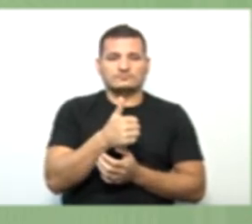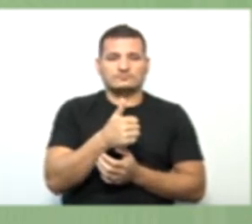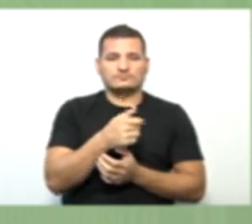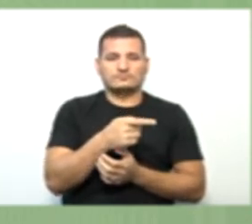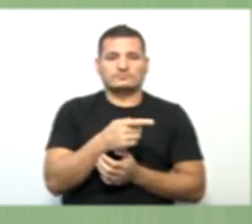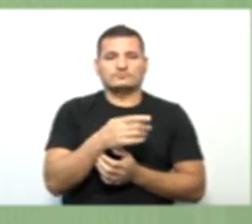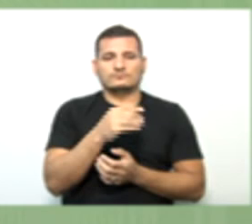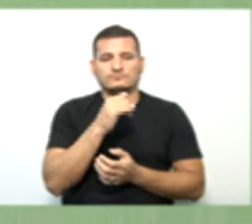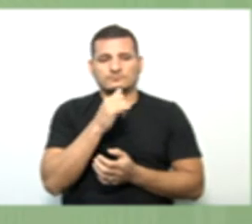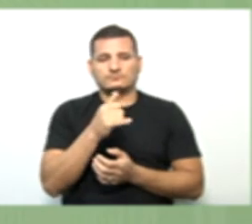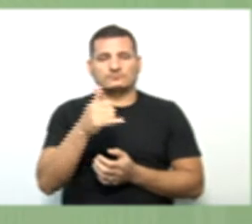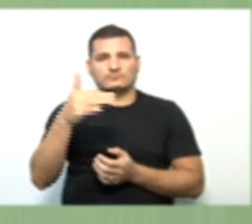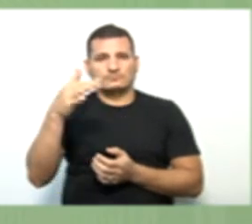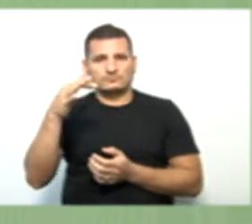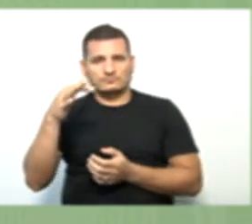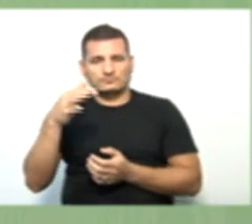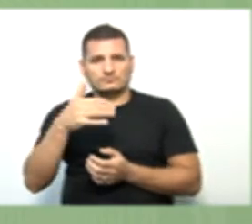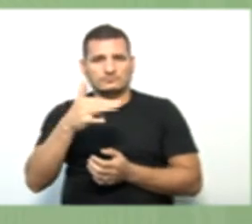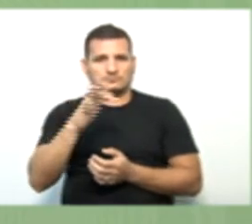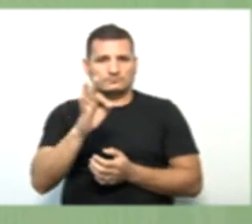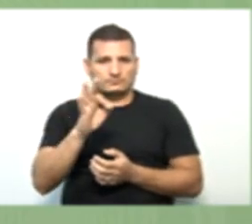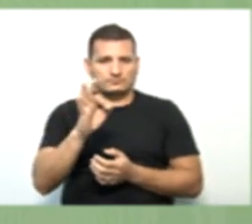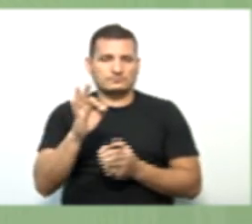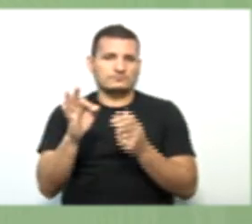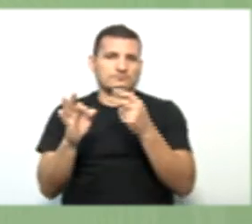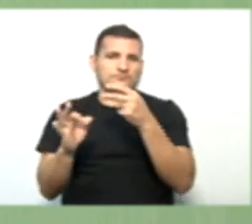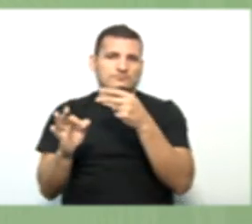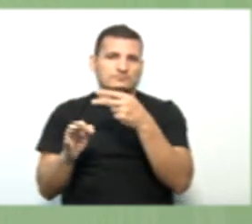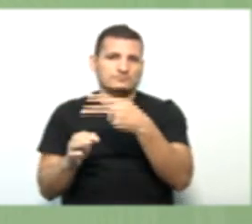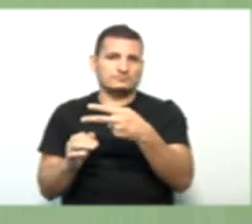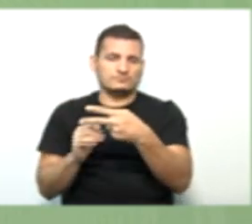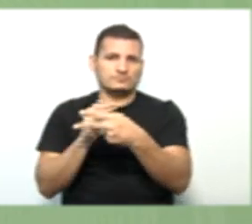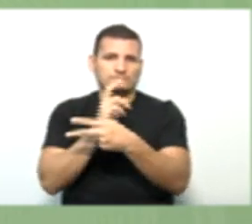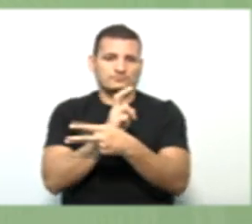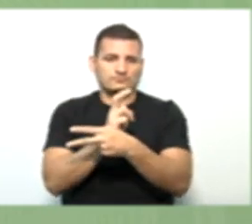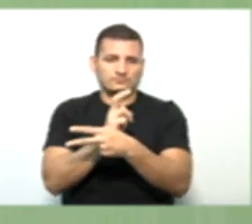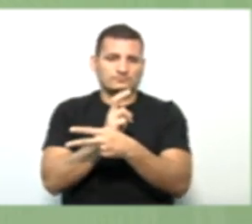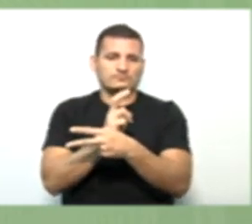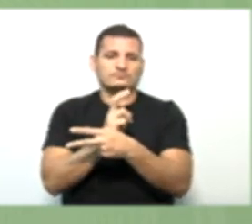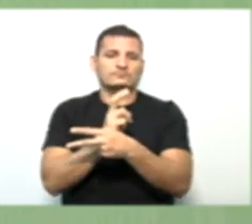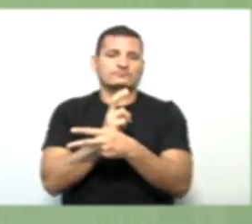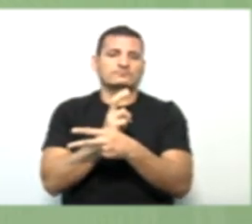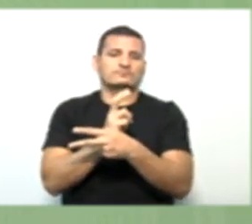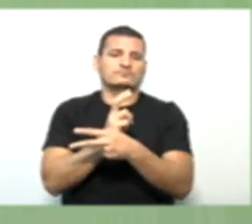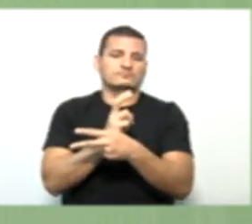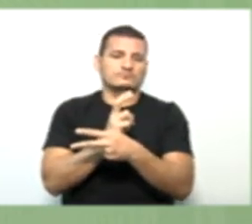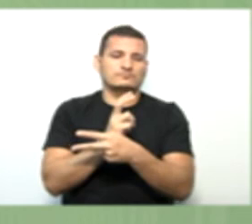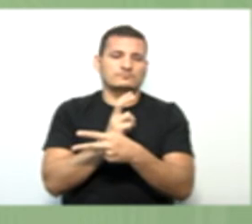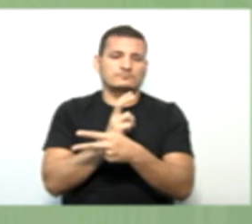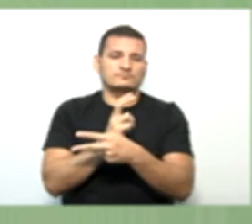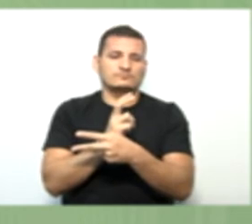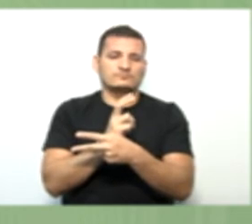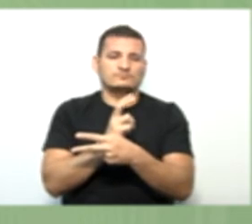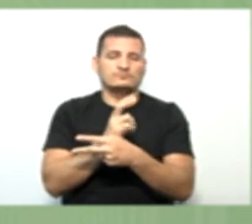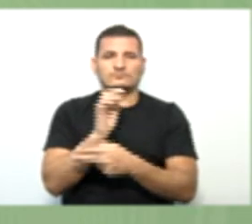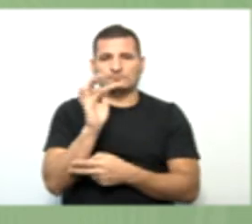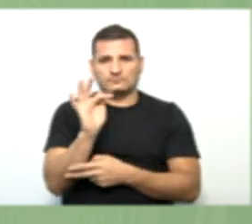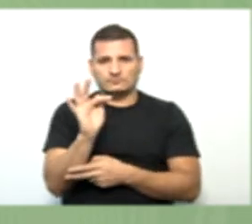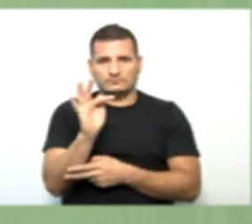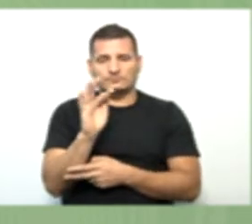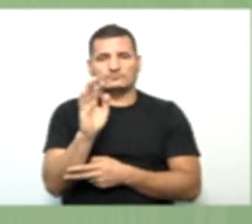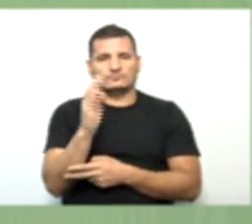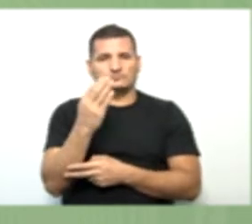aqui é falso. Então, o AND passa a ser falso. Então, para que o AND retorne